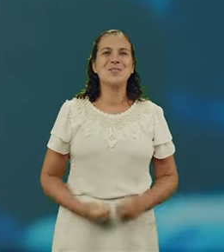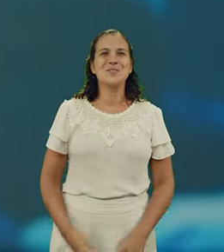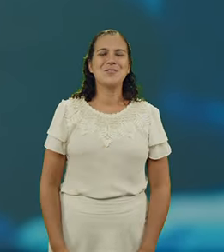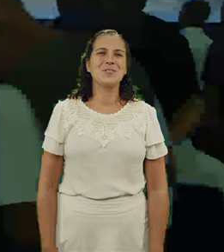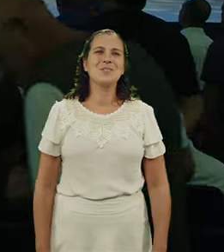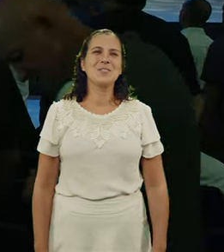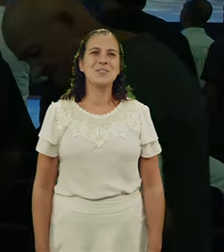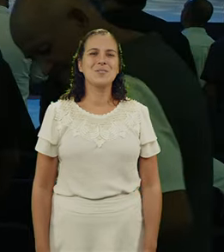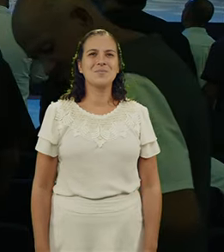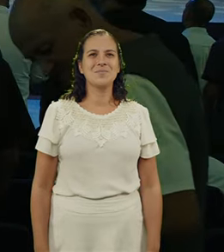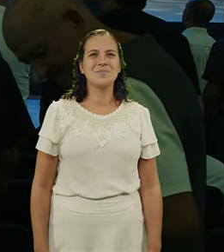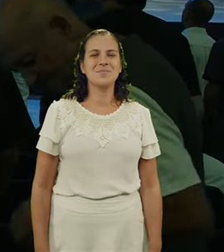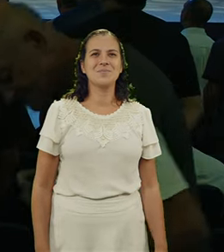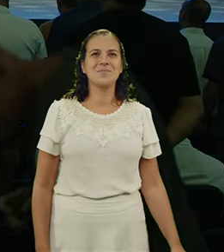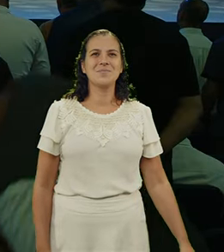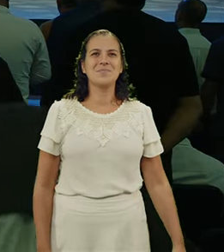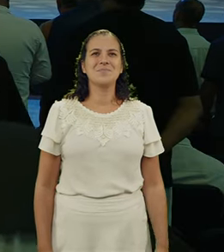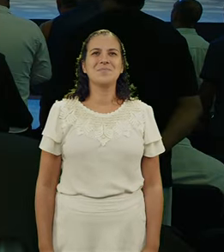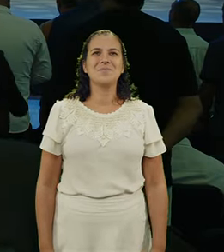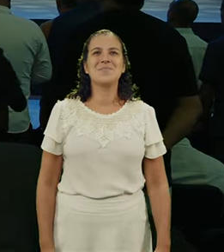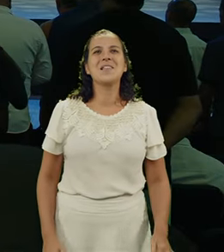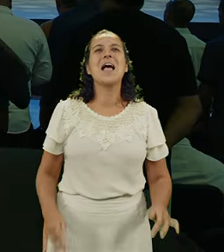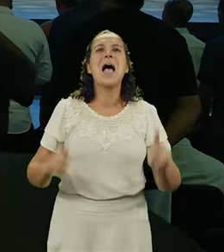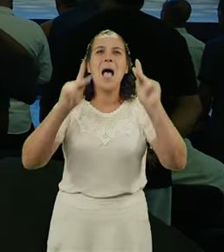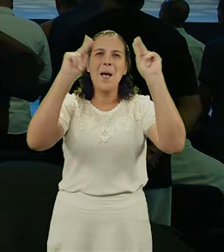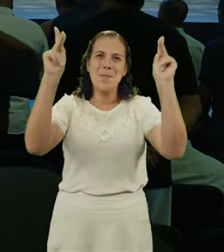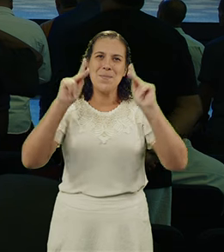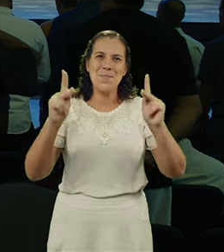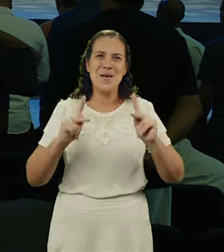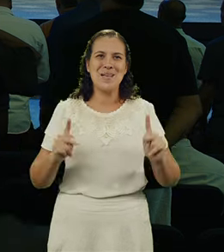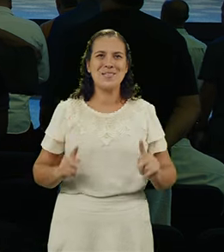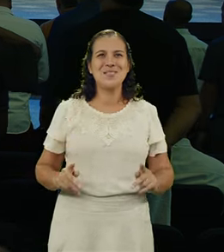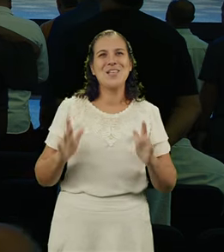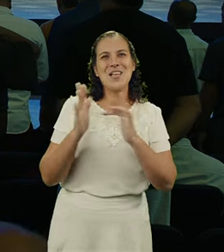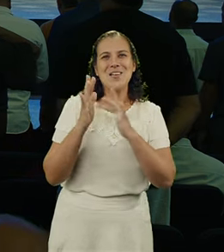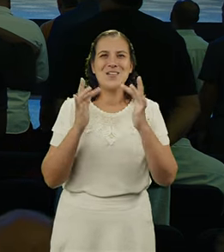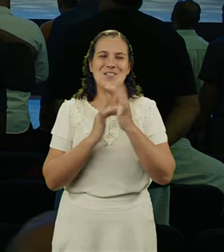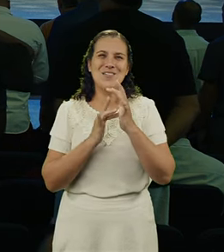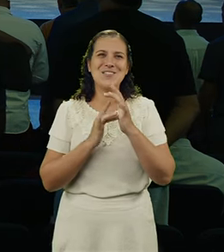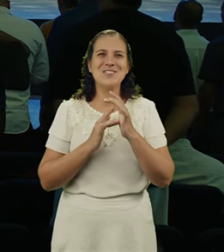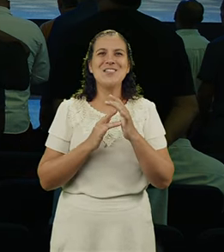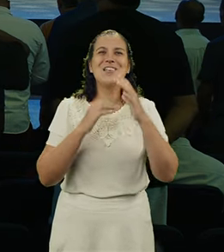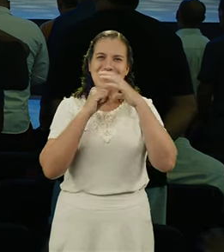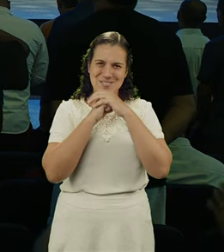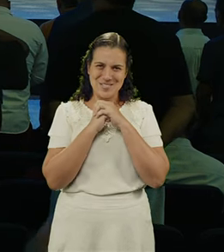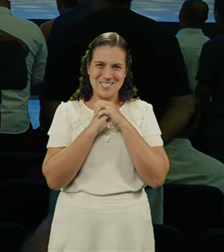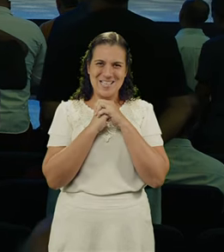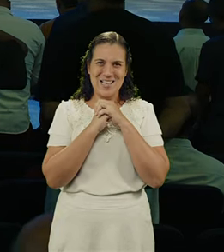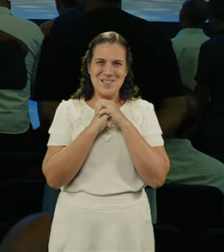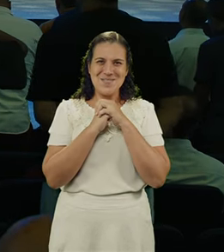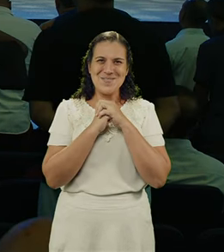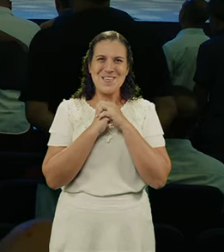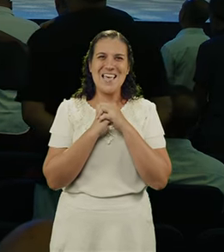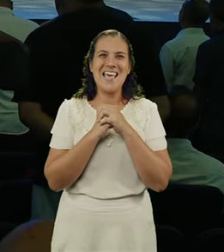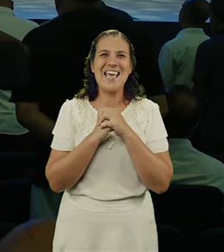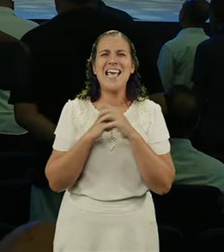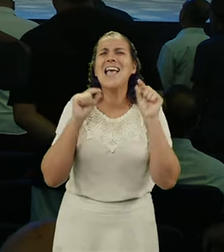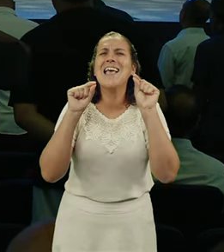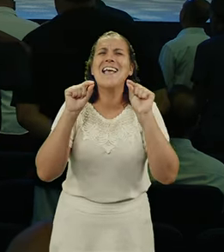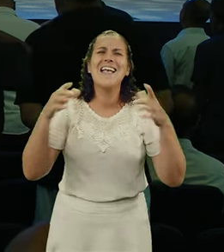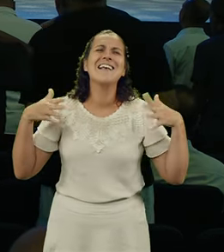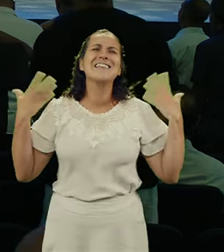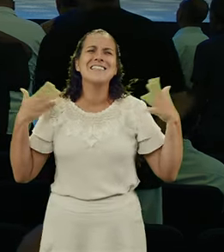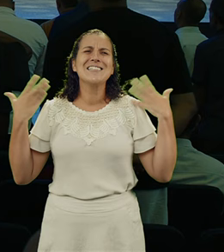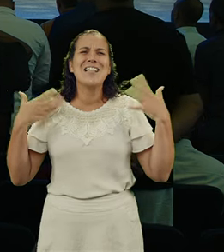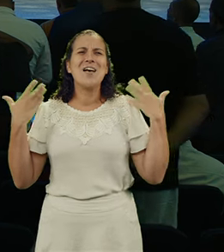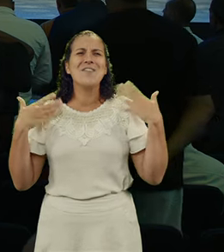sou da igreja com a paz do Senhor Jesus, amém? Glória. Quem está feliz nessa tarde diz amém. Aleluia. Evanil, se Deus entrar na